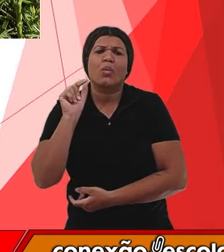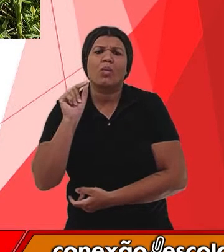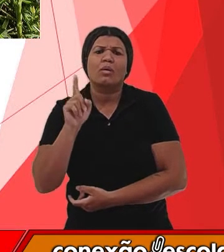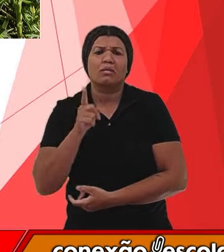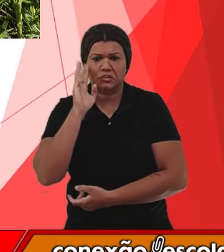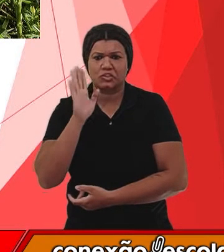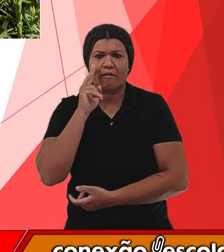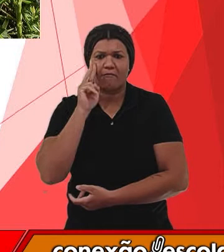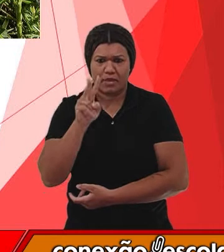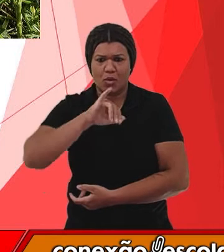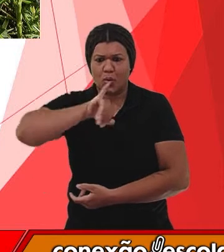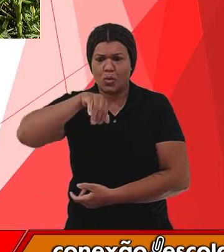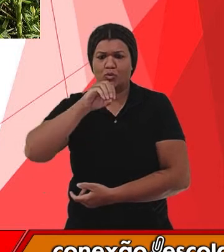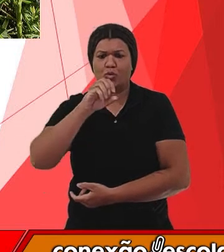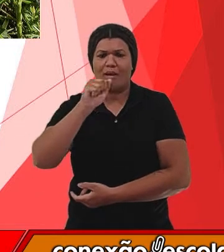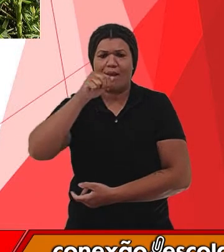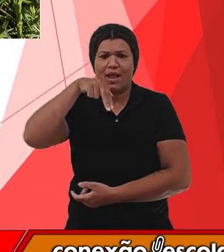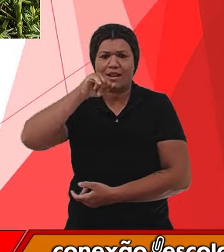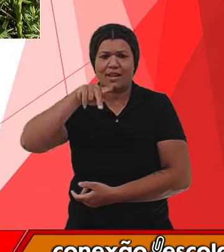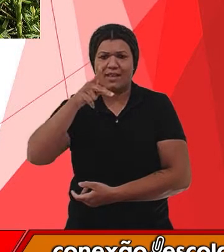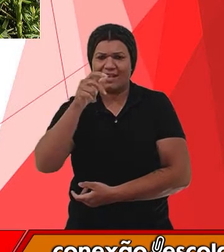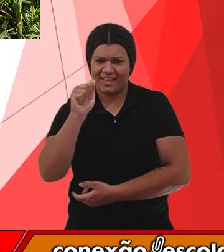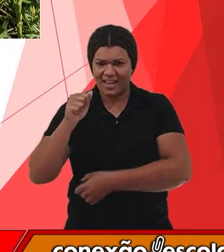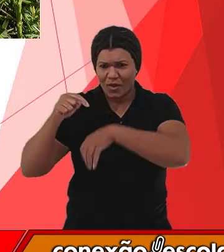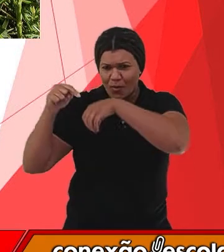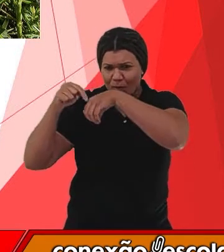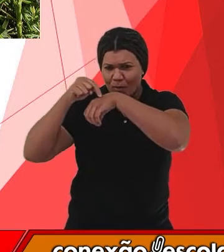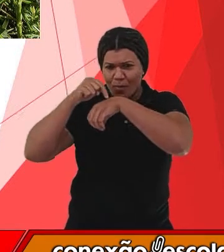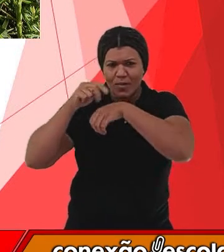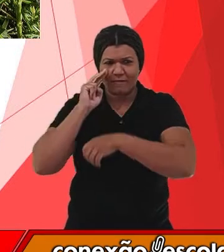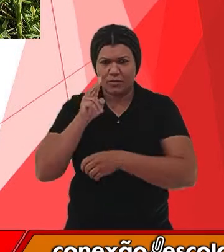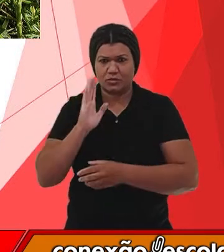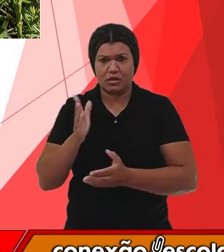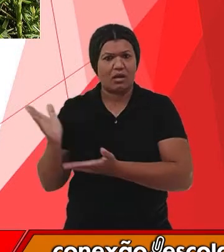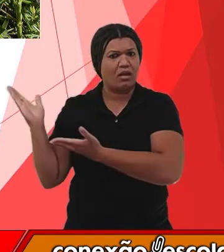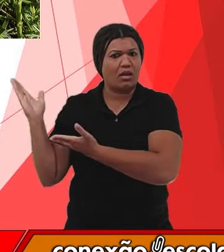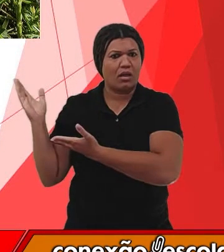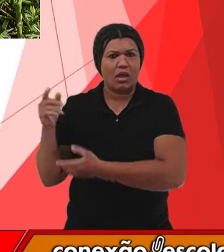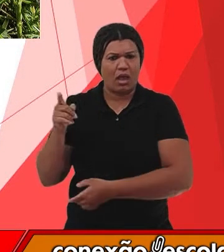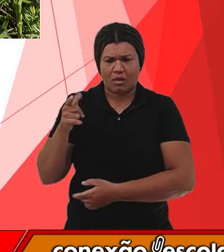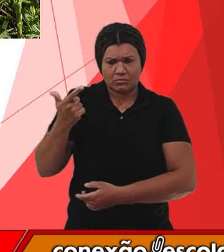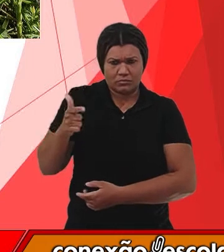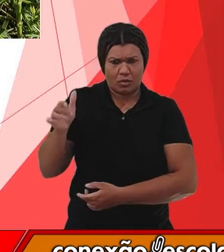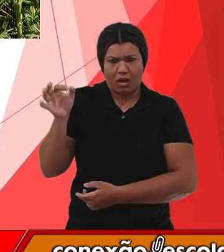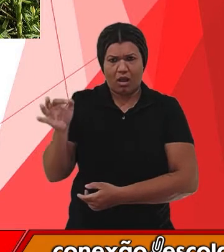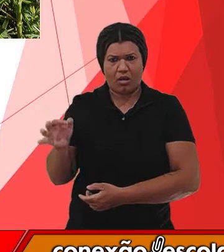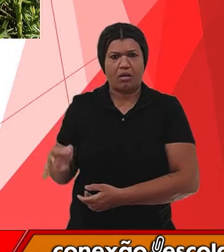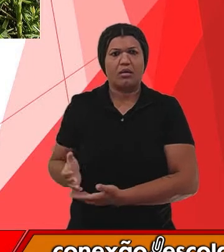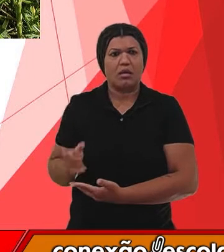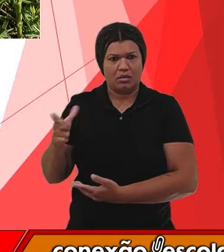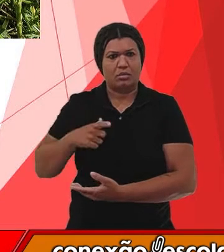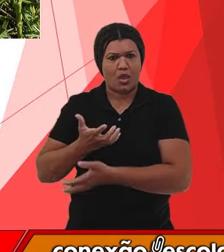já viu a Joaninha? Ela é invertebrada? Por quê? Ela